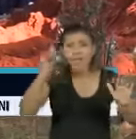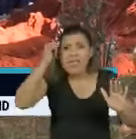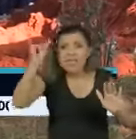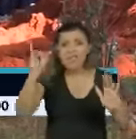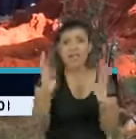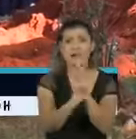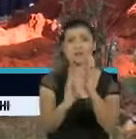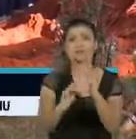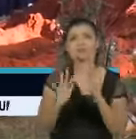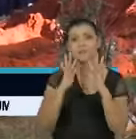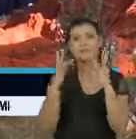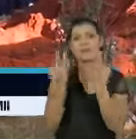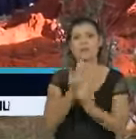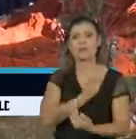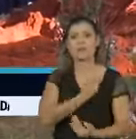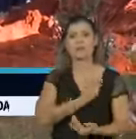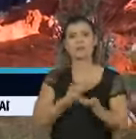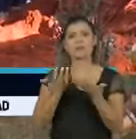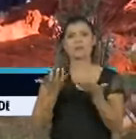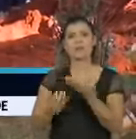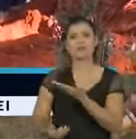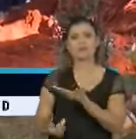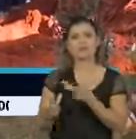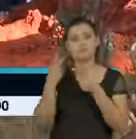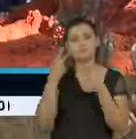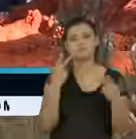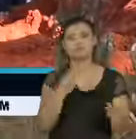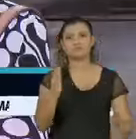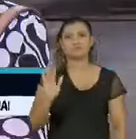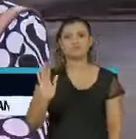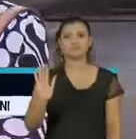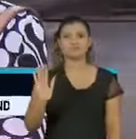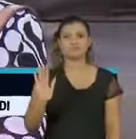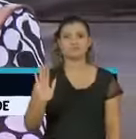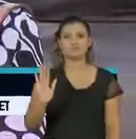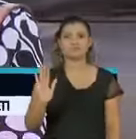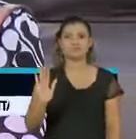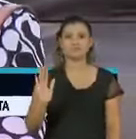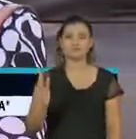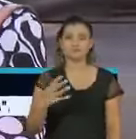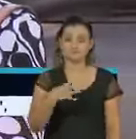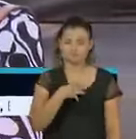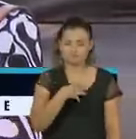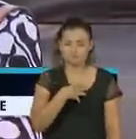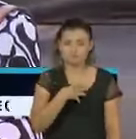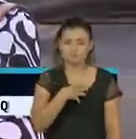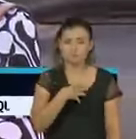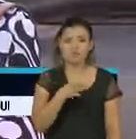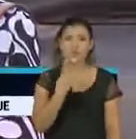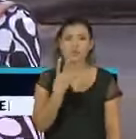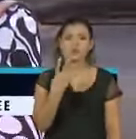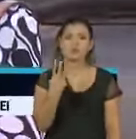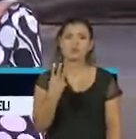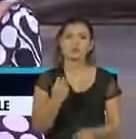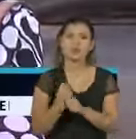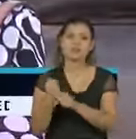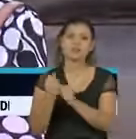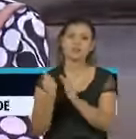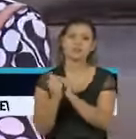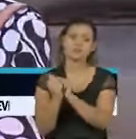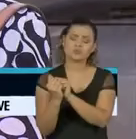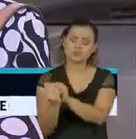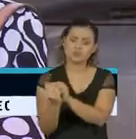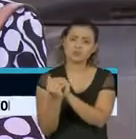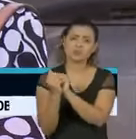aglomerações, família e amigos compareceram para o último adeus. Eu moro perto deles 43 anos, nós nos